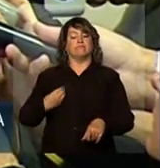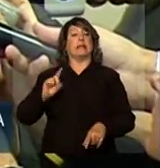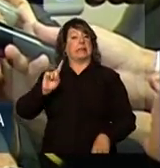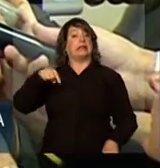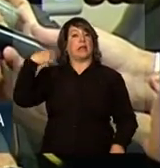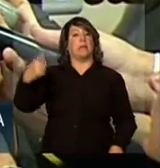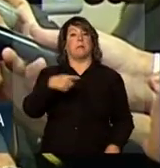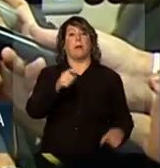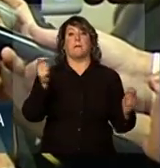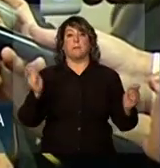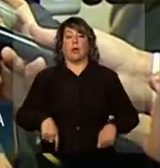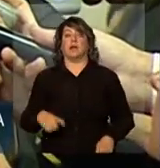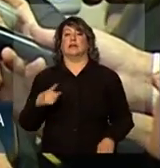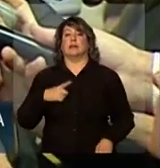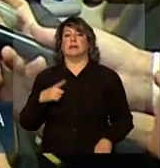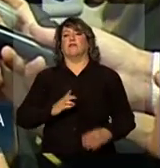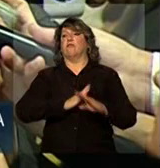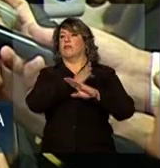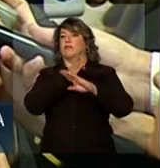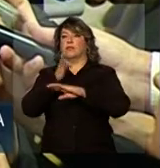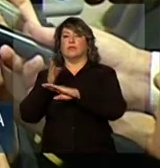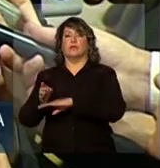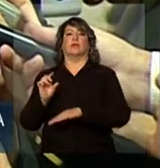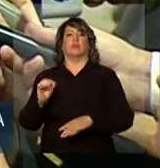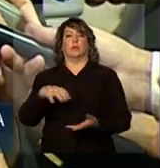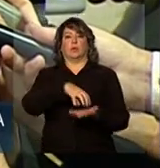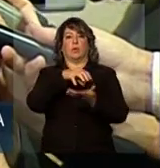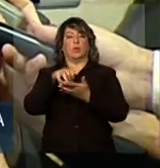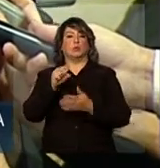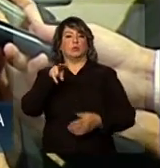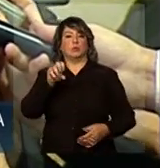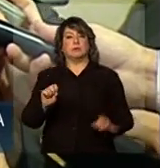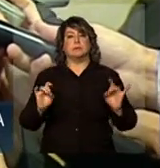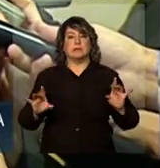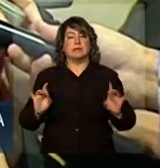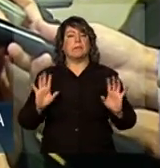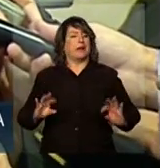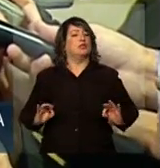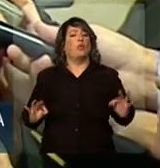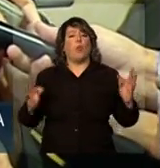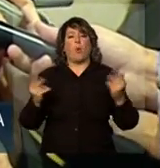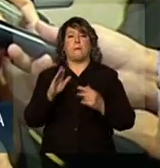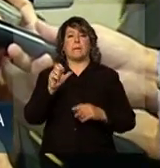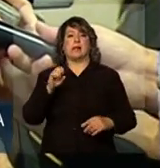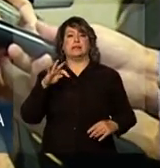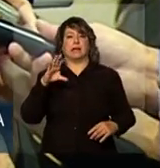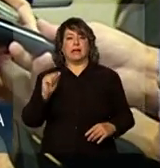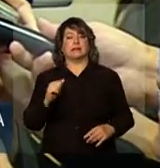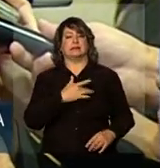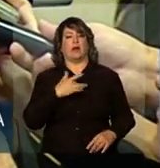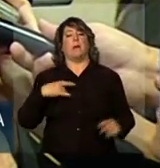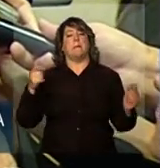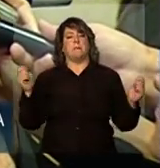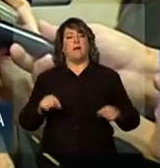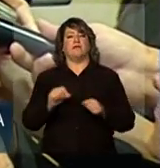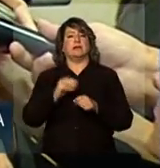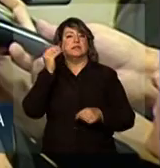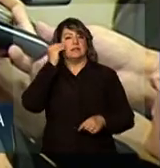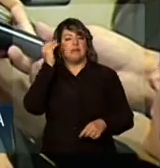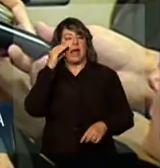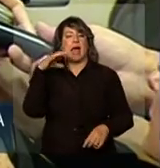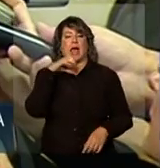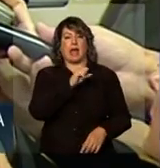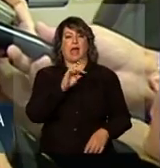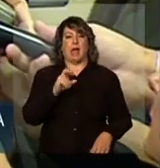saber que pode contar nas unidades especializadas do sus mas em todas as unidades básicas de saúde com a possibilidade de fazer o teste rápido